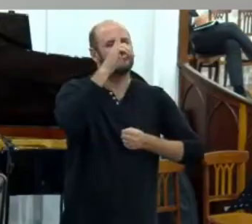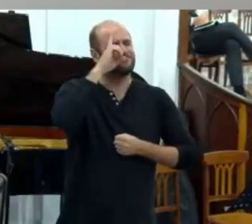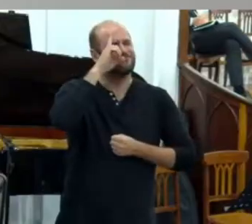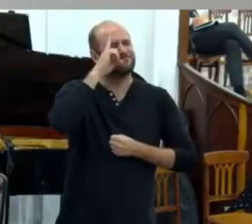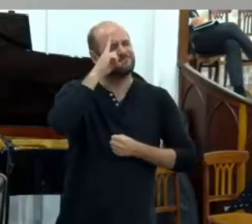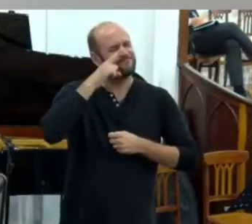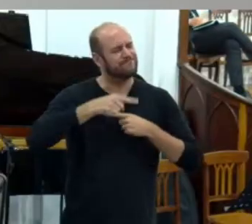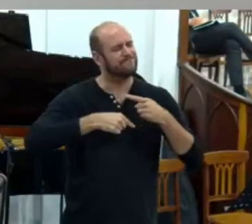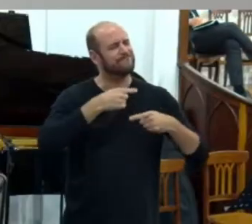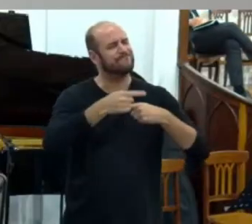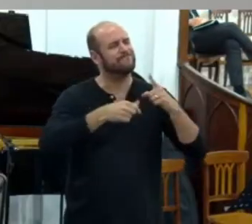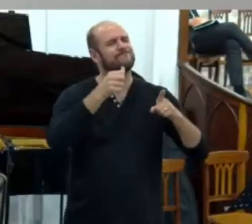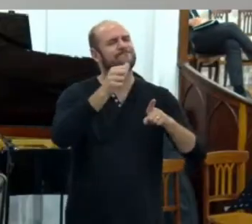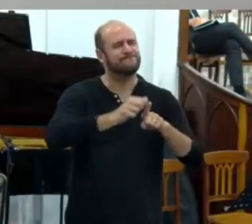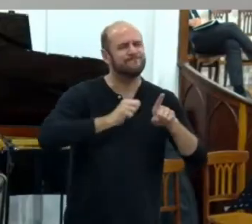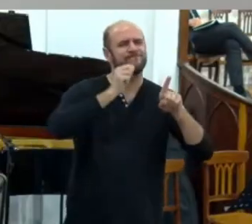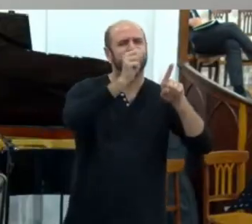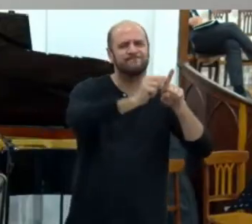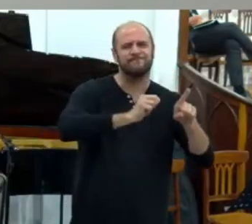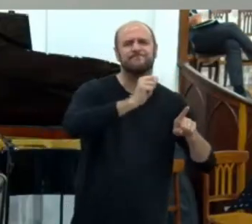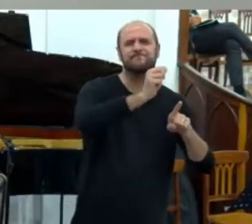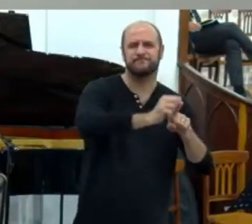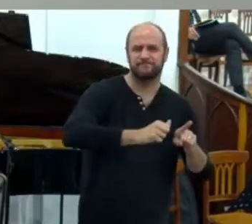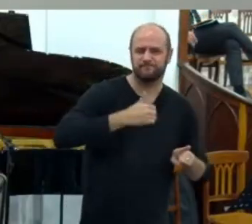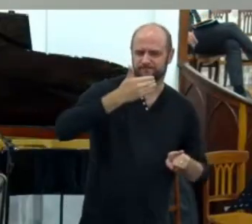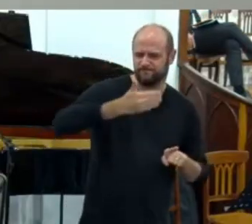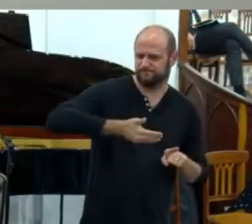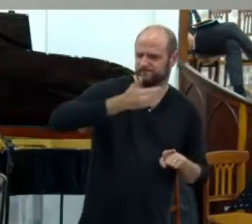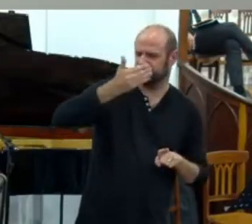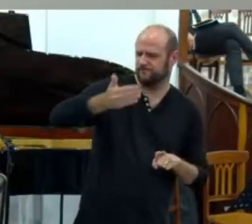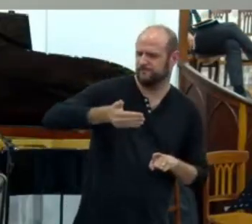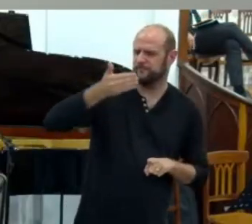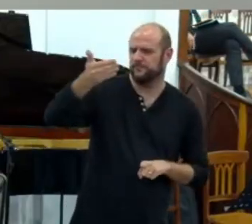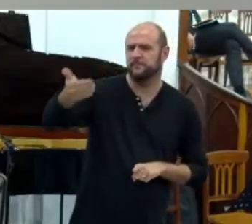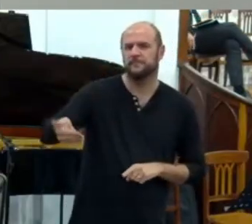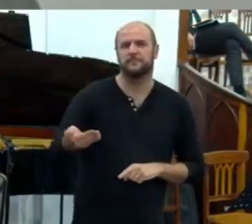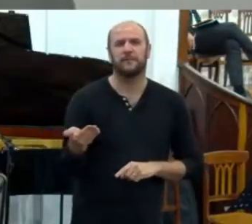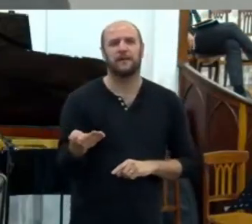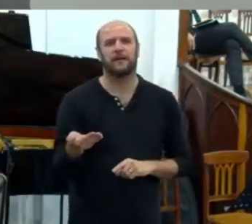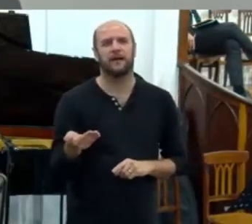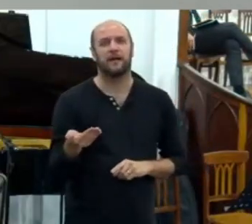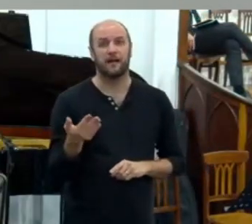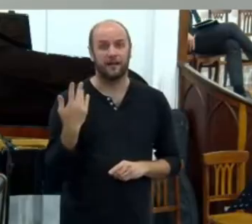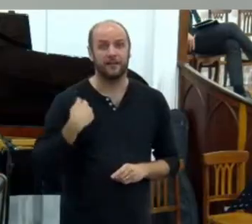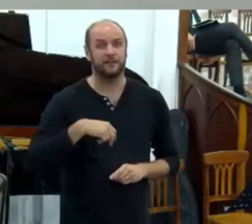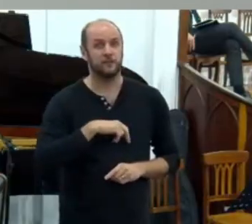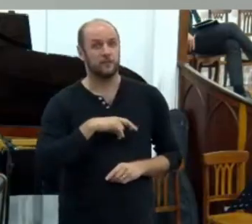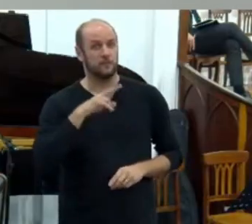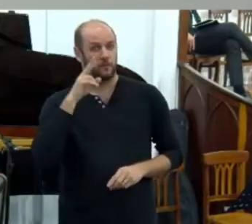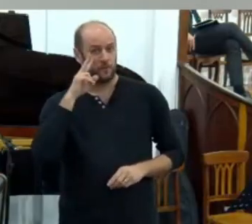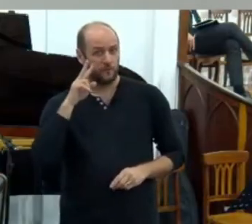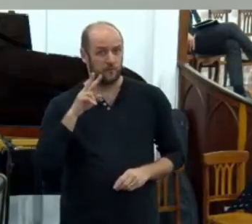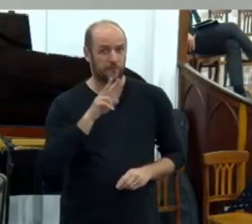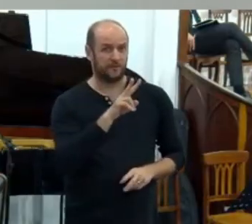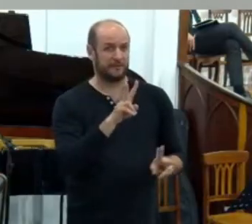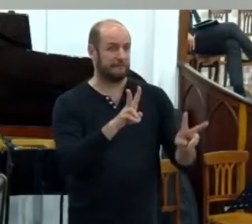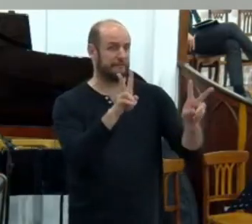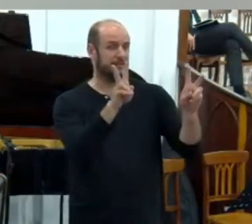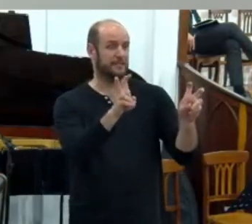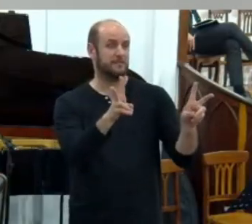dia, a cada semana, a cada momento. E é assim que nos deparamos com um outro